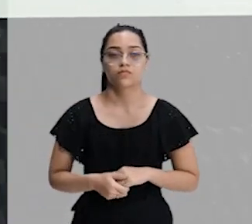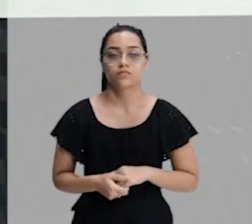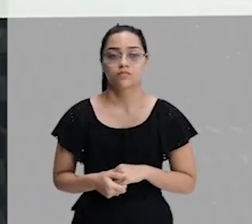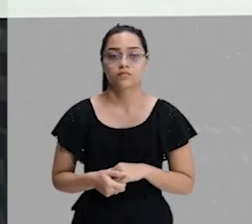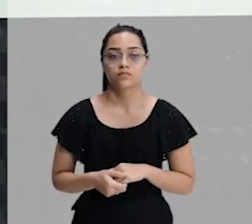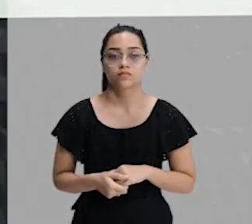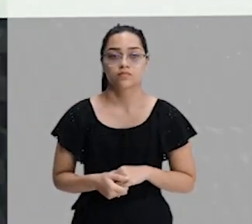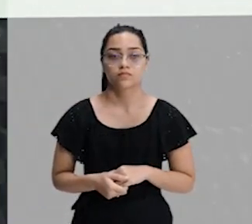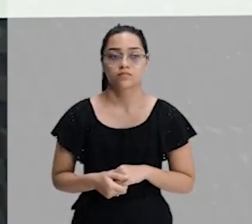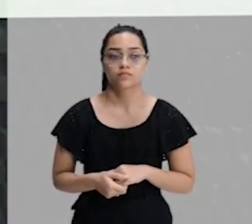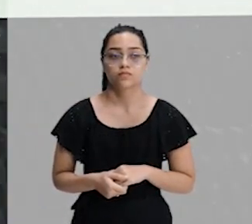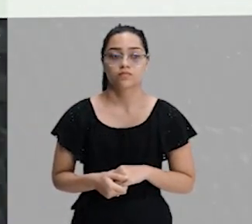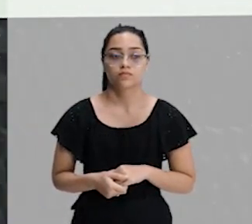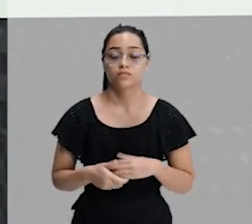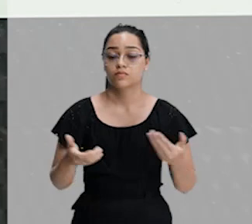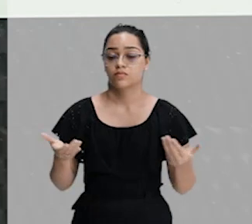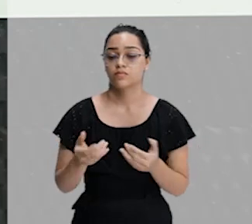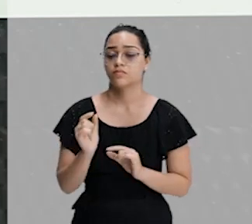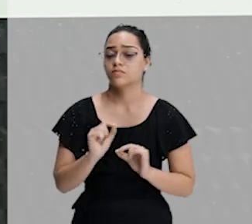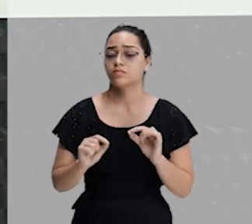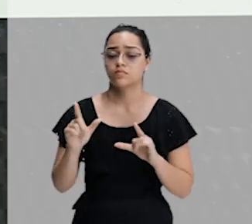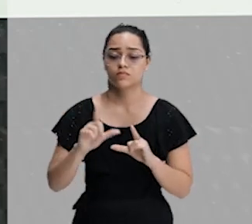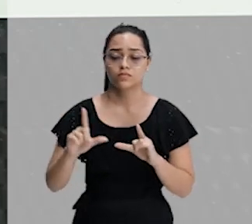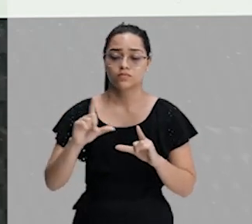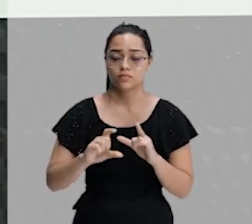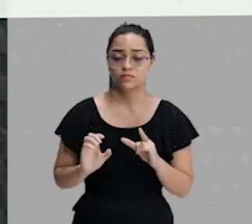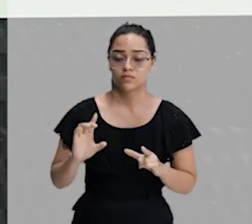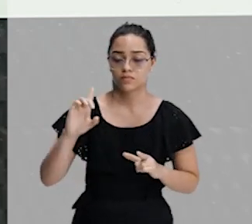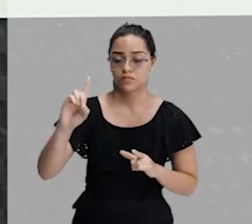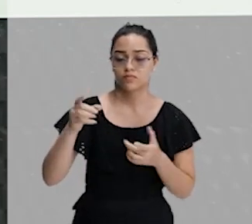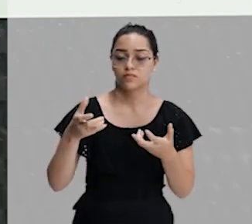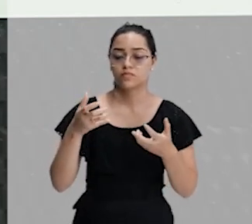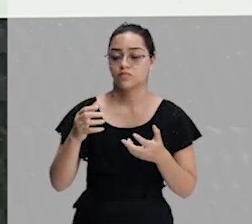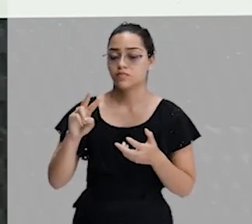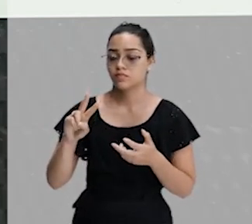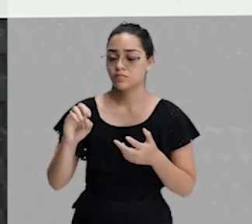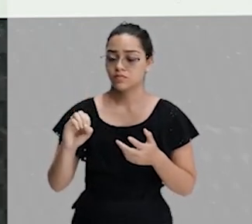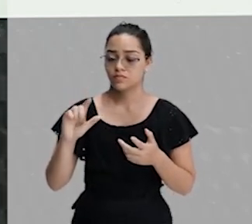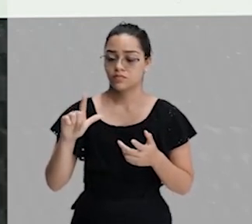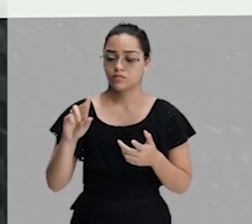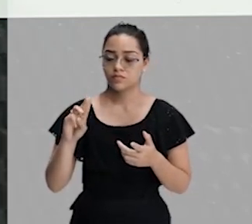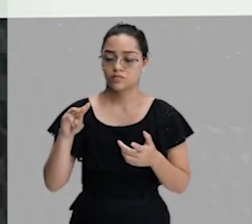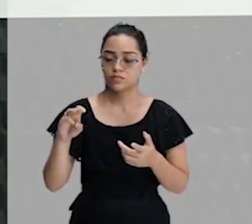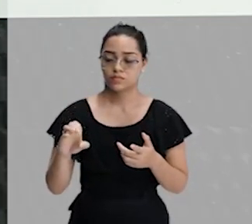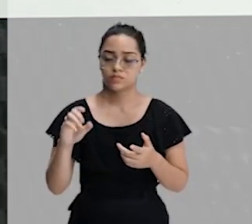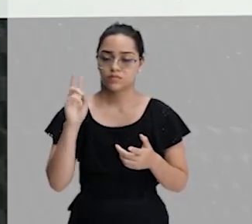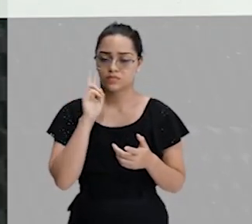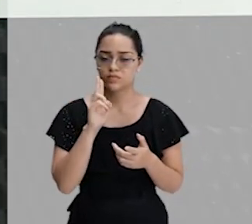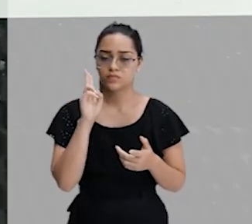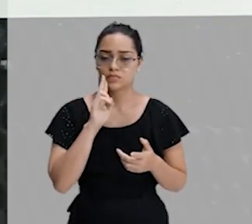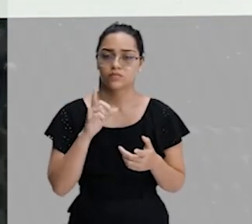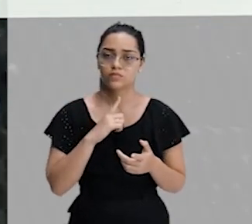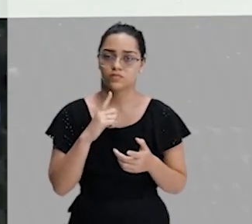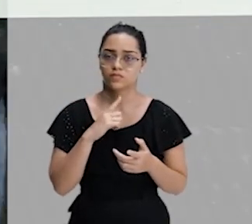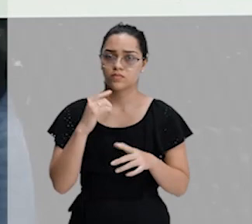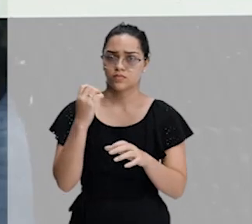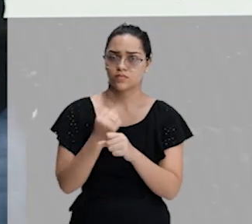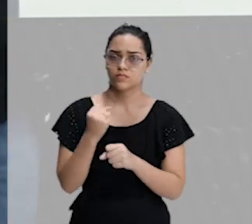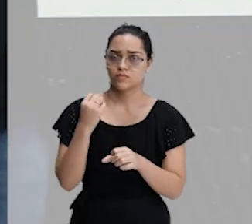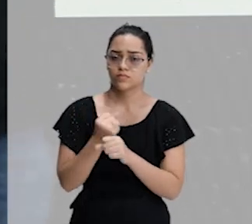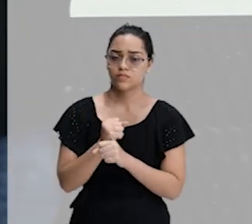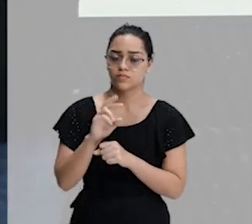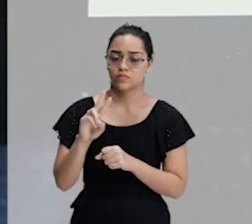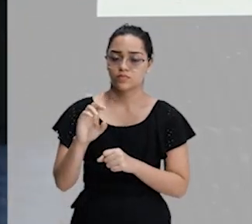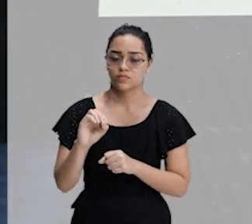Certo? E vamos agora aqui para a letra D, onde ele quer o volume, né, galera? Então, lembrando aí da fórmula que calcula